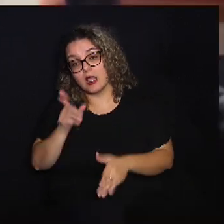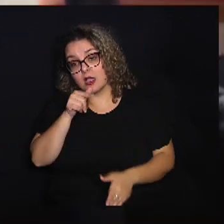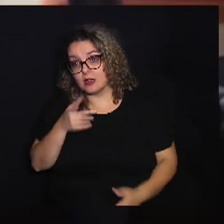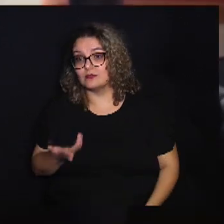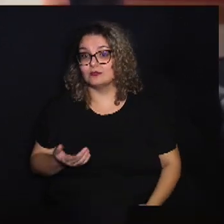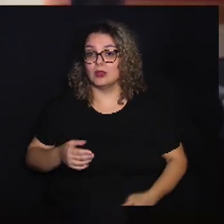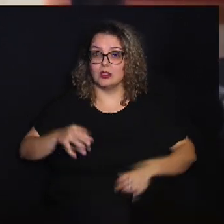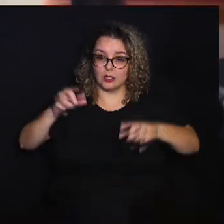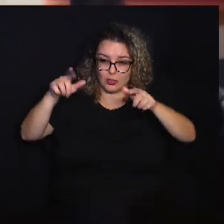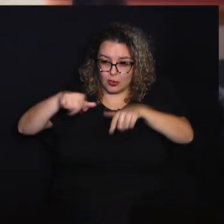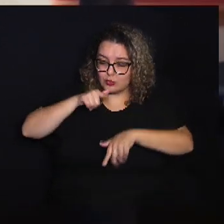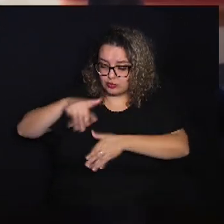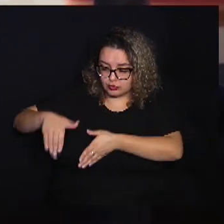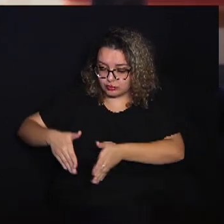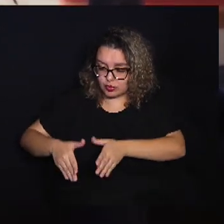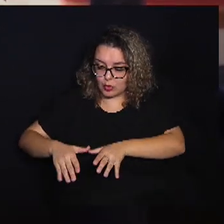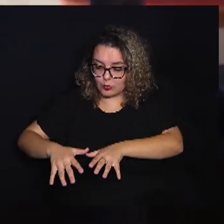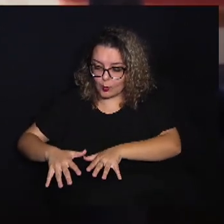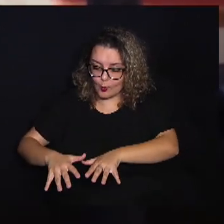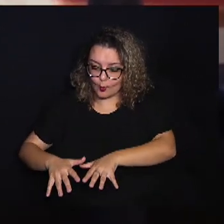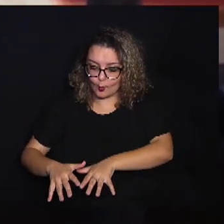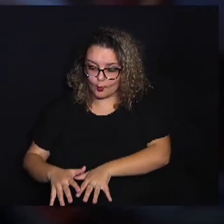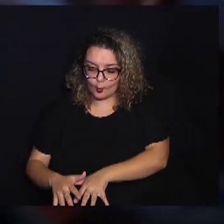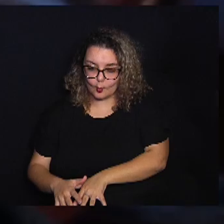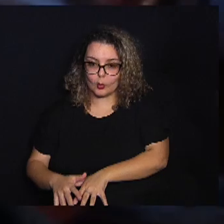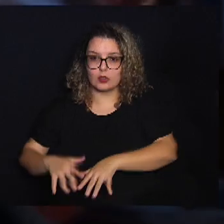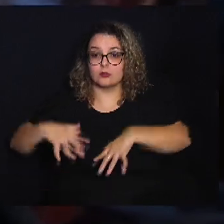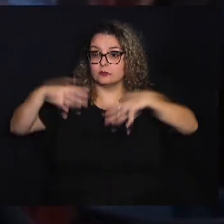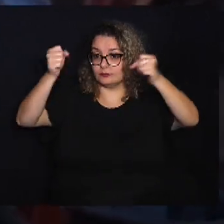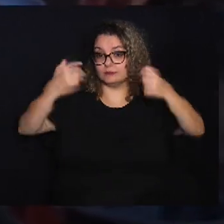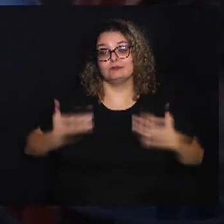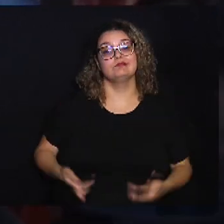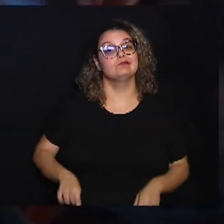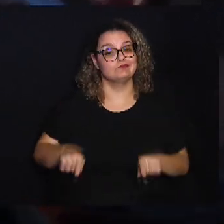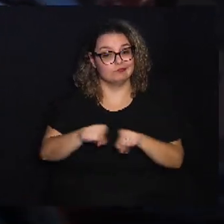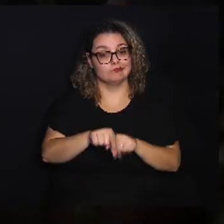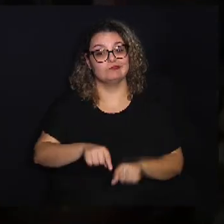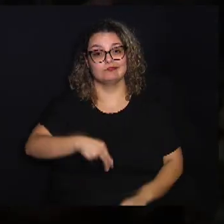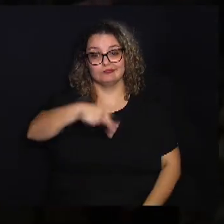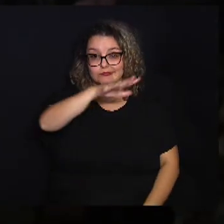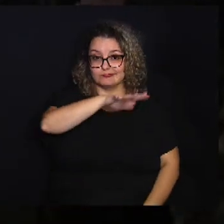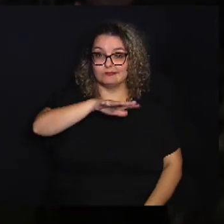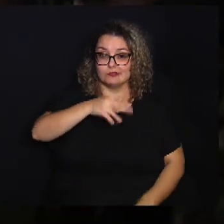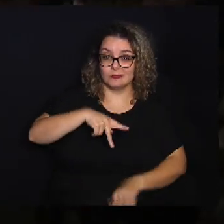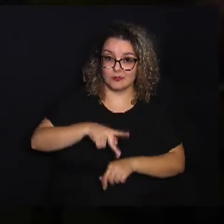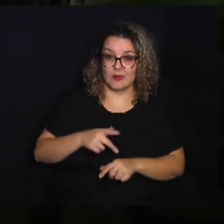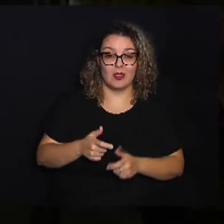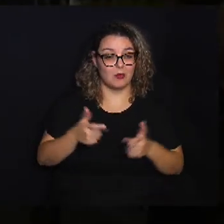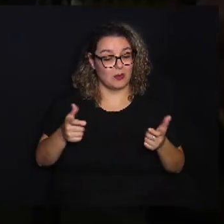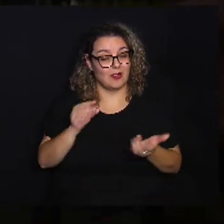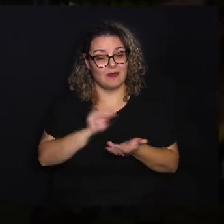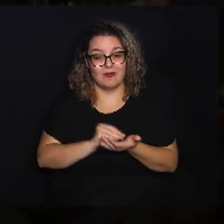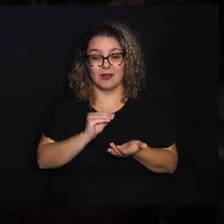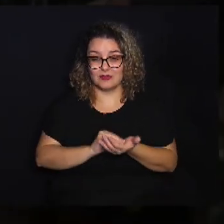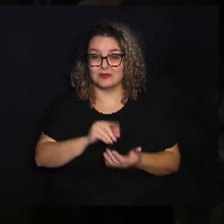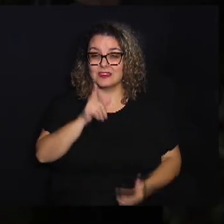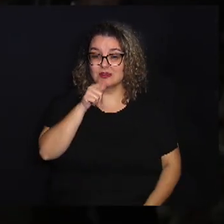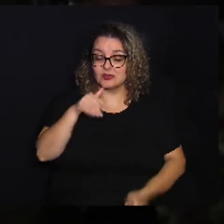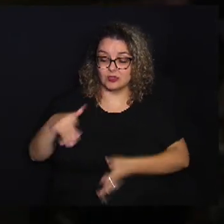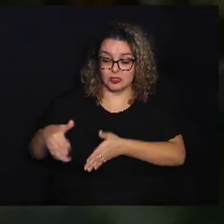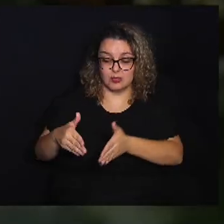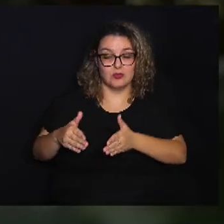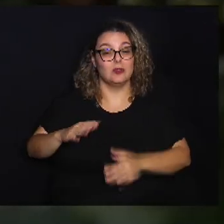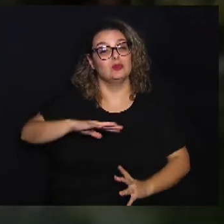algumas regiões. A seca no norte também ameaça o restante do país. A falta de água na maior bacia hidrográfica do mundo é